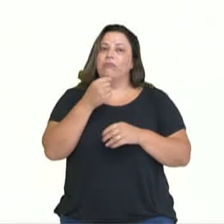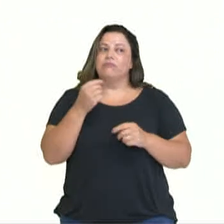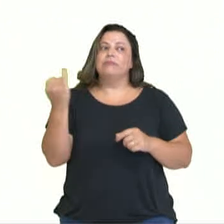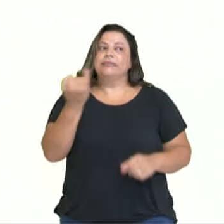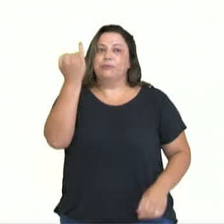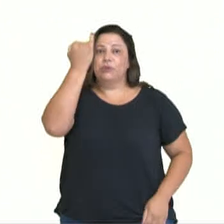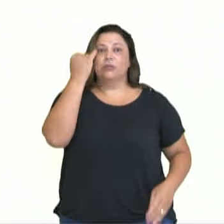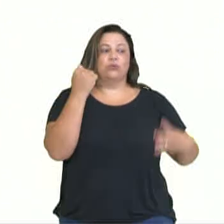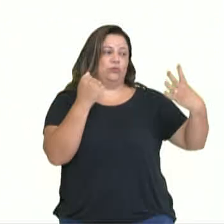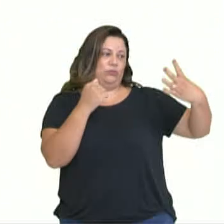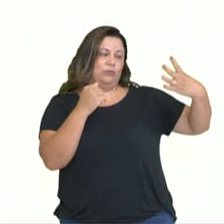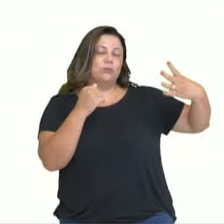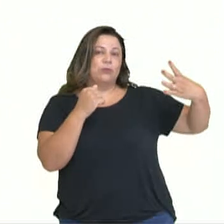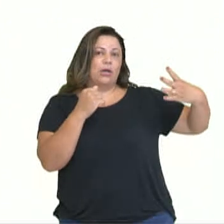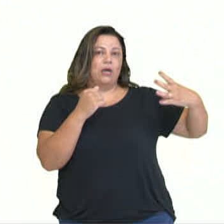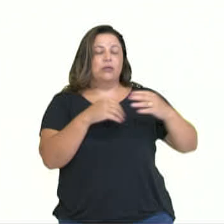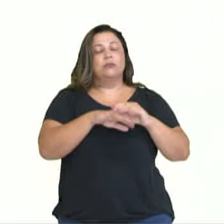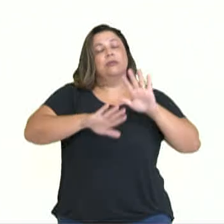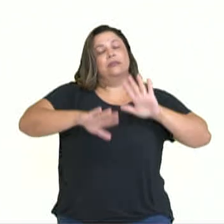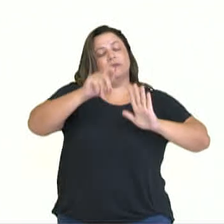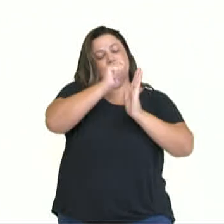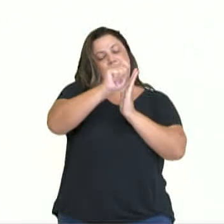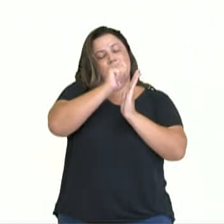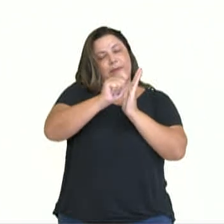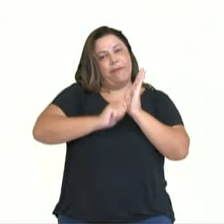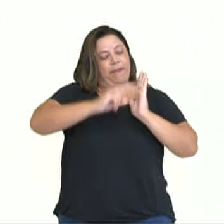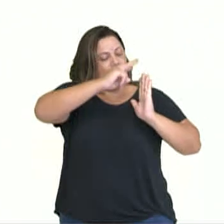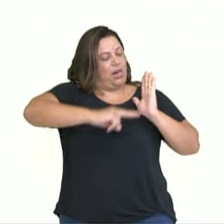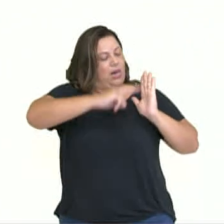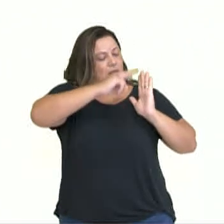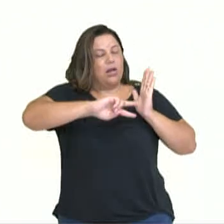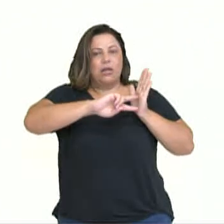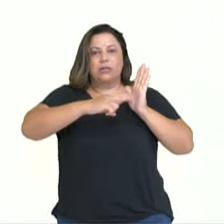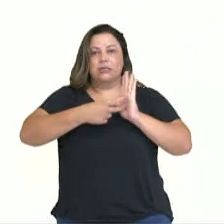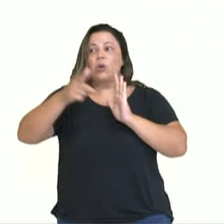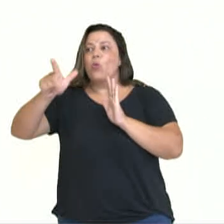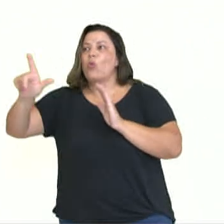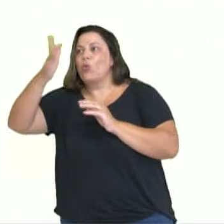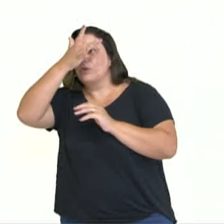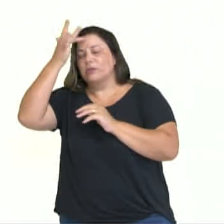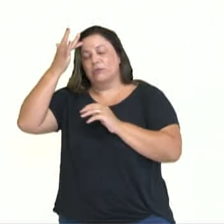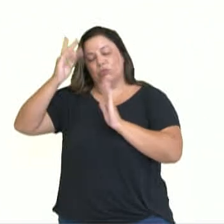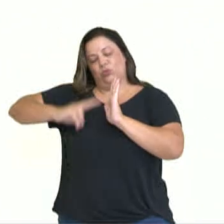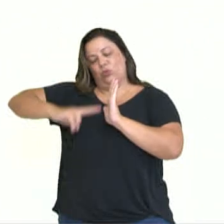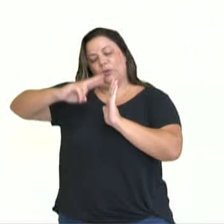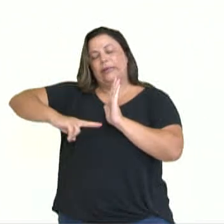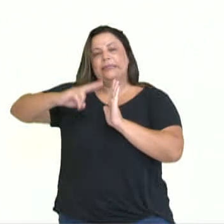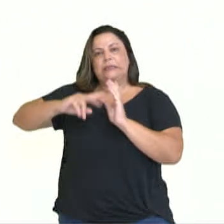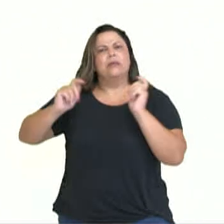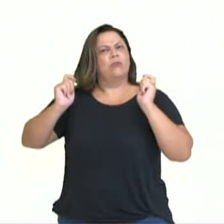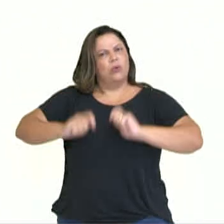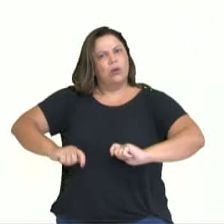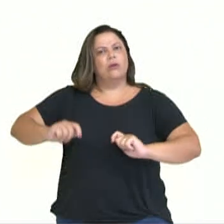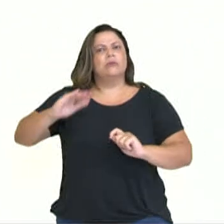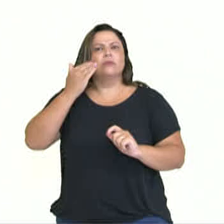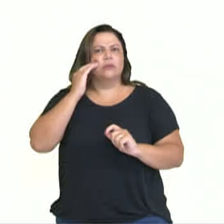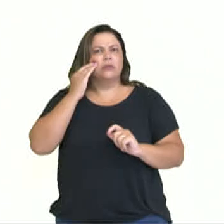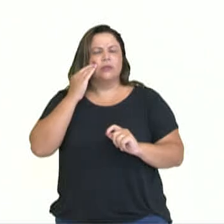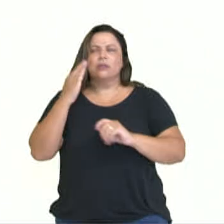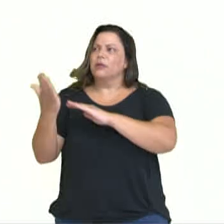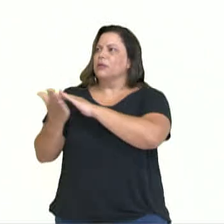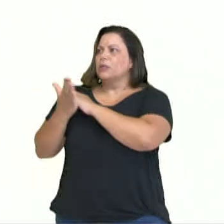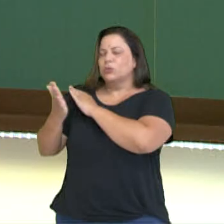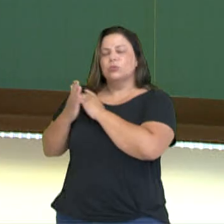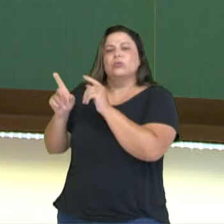você escreve, você lê, para você ter um significado. Outra pessoa lendo, ela pode entender de outra maneira, pode contribuir com o